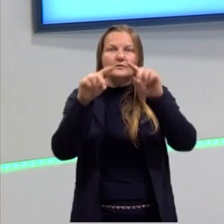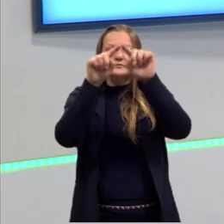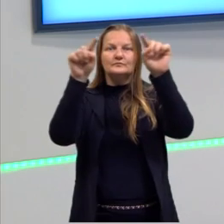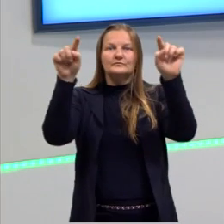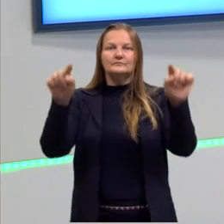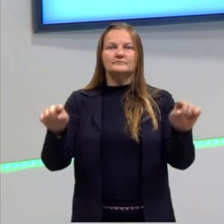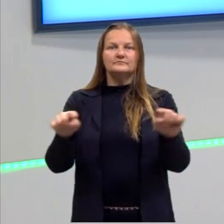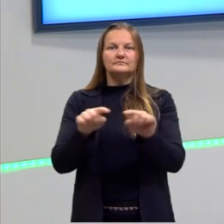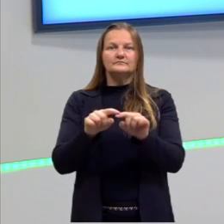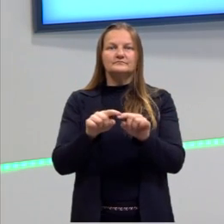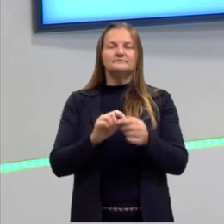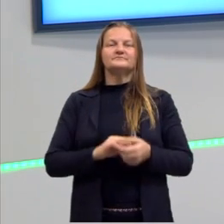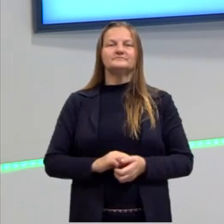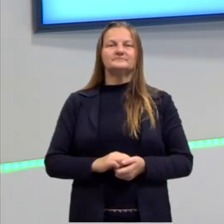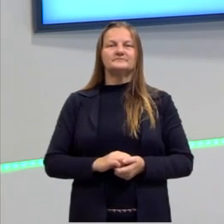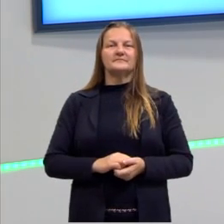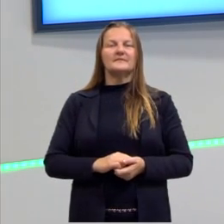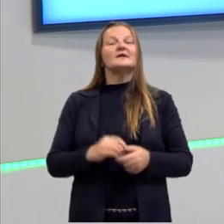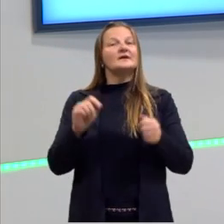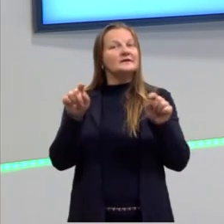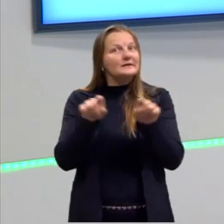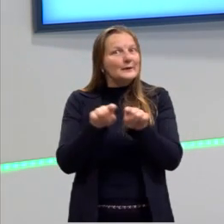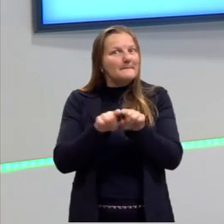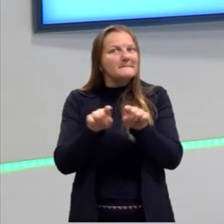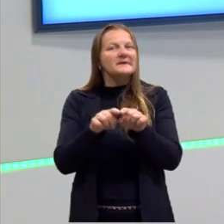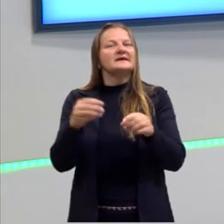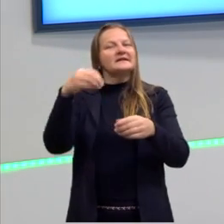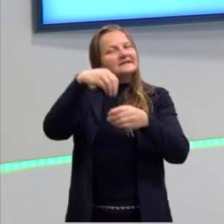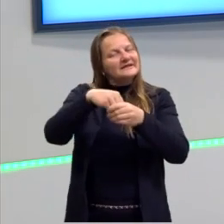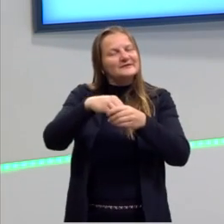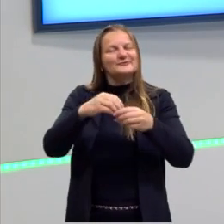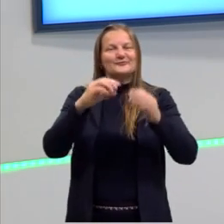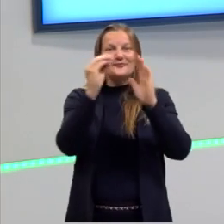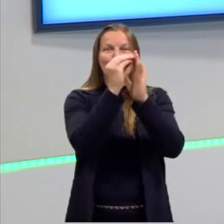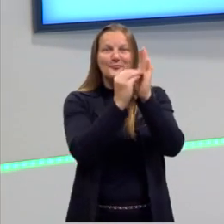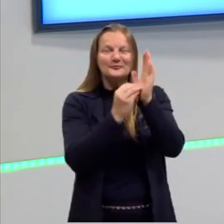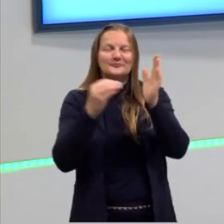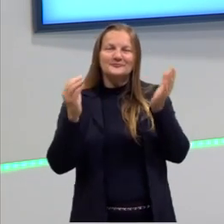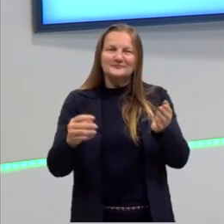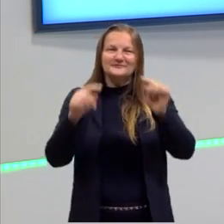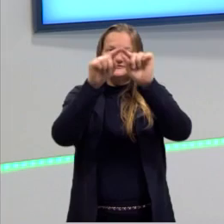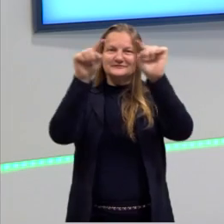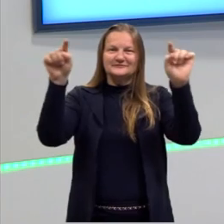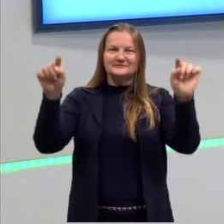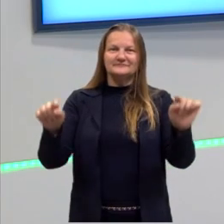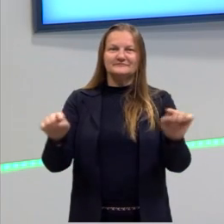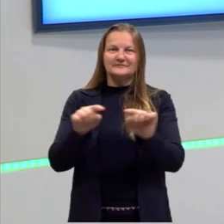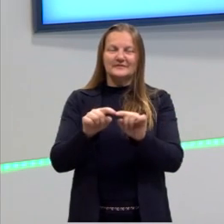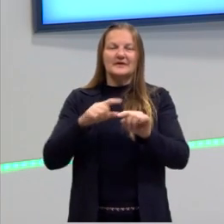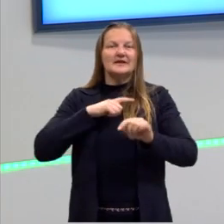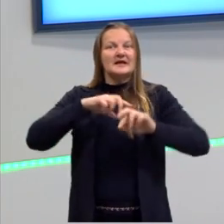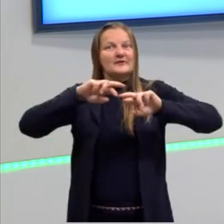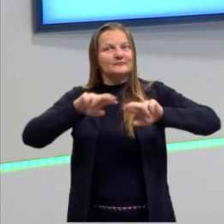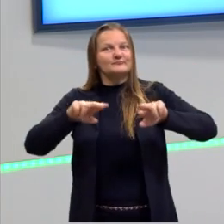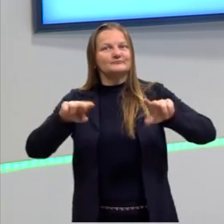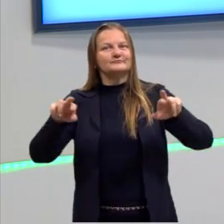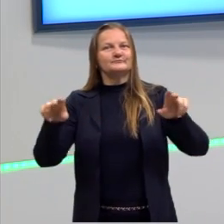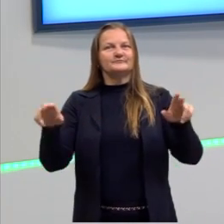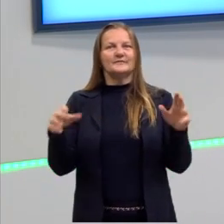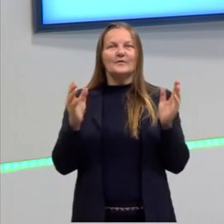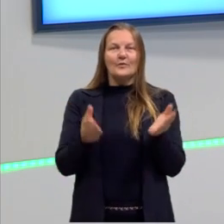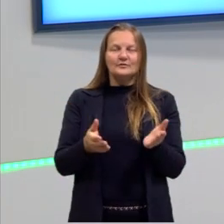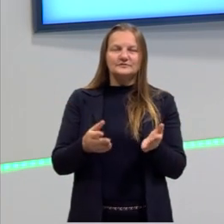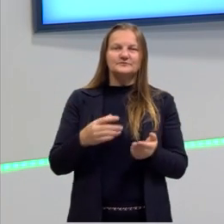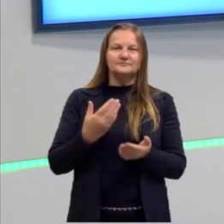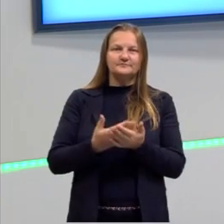classificado como um retângulo faz parte dos nossos quadriláteros mas ainda então outros tipos que